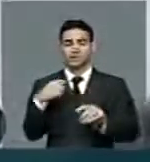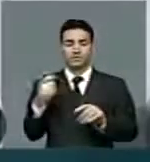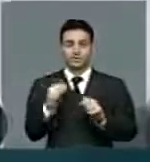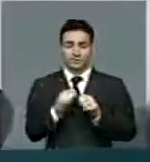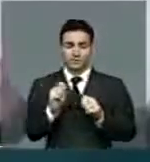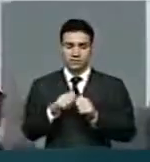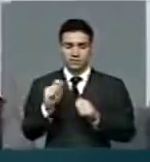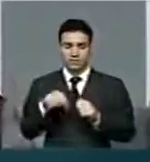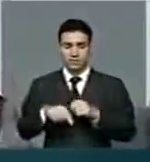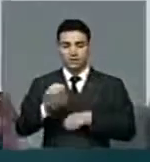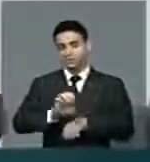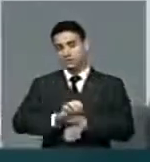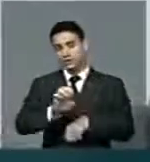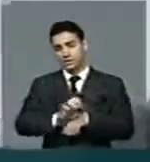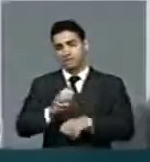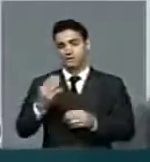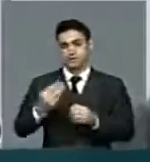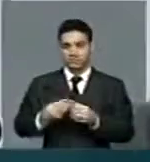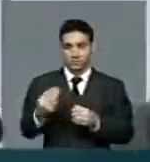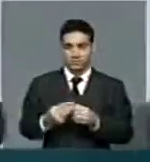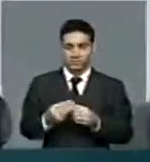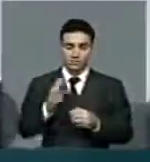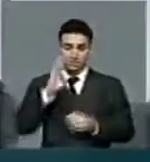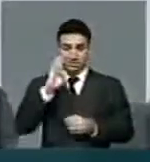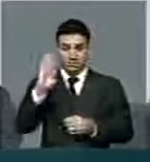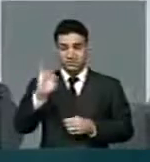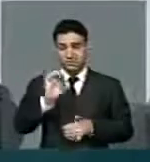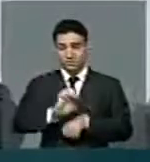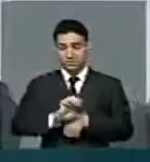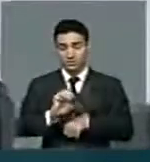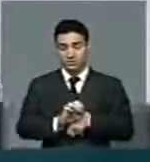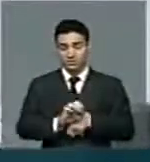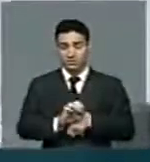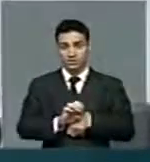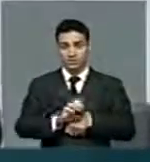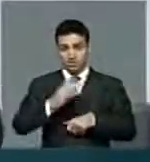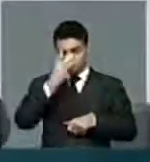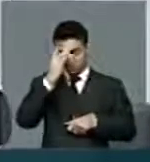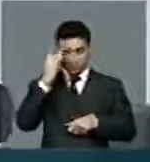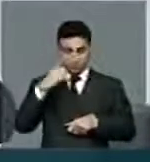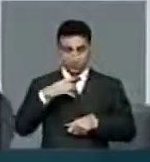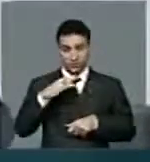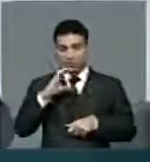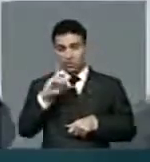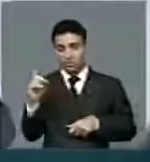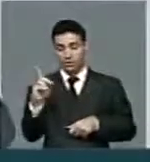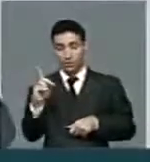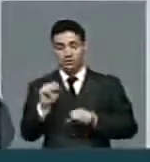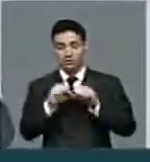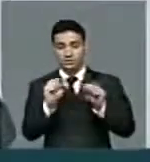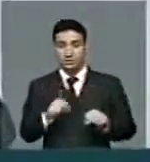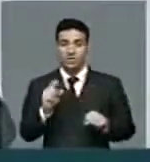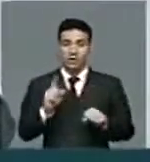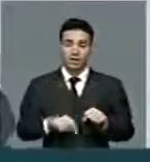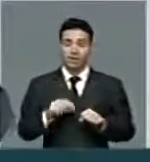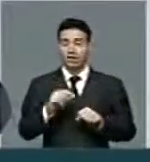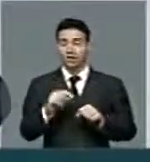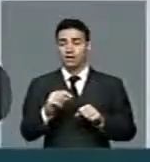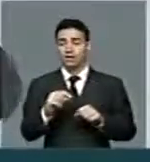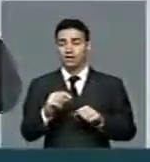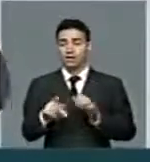Estado e município, preferencialmente os estados. Aqueles que estão coordenando o sistema são os governos estaduais.